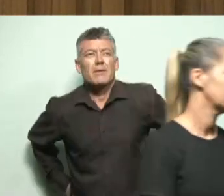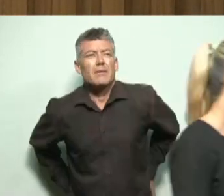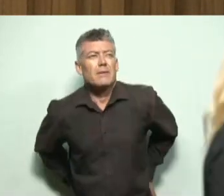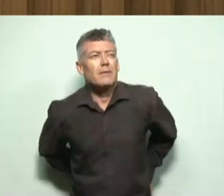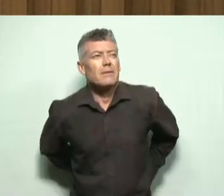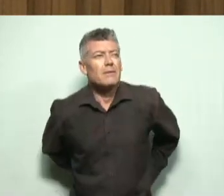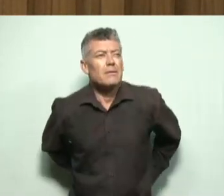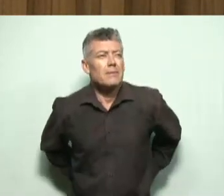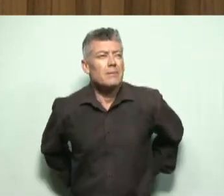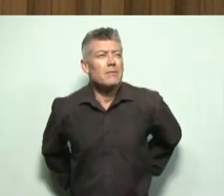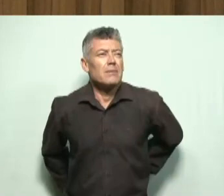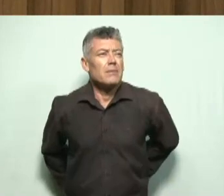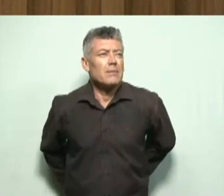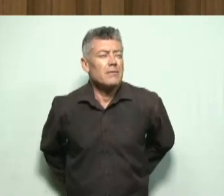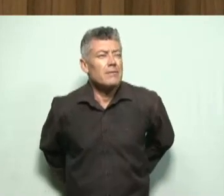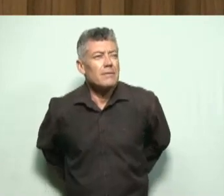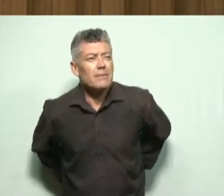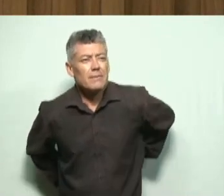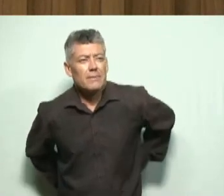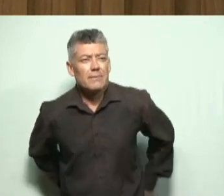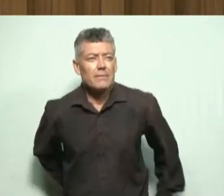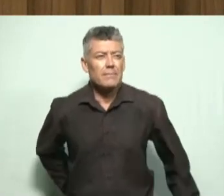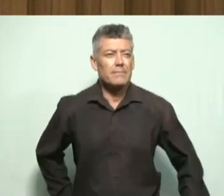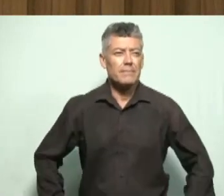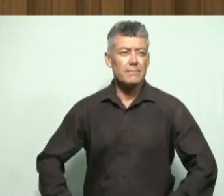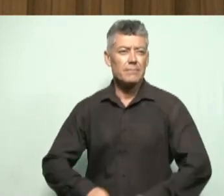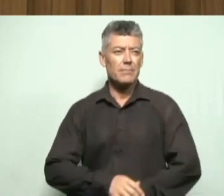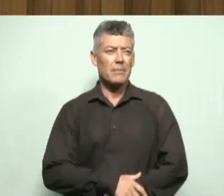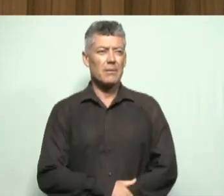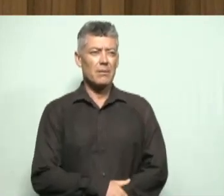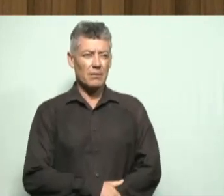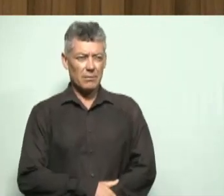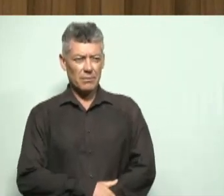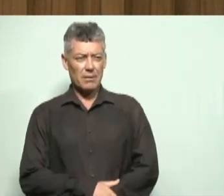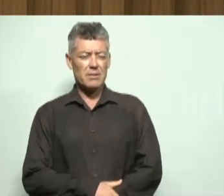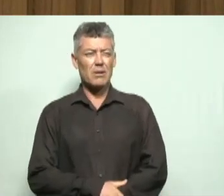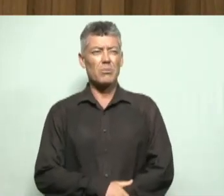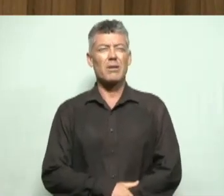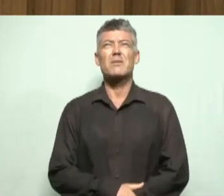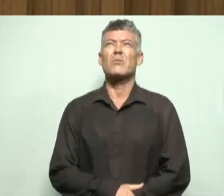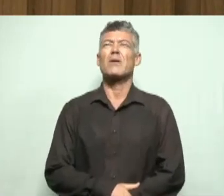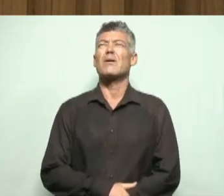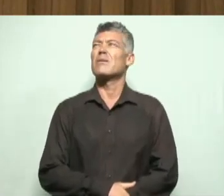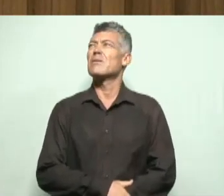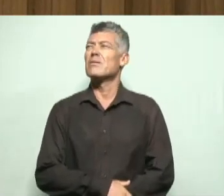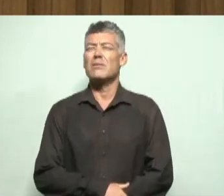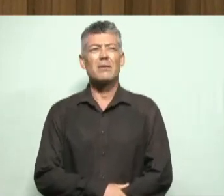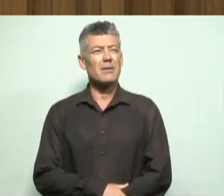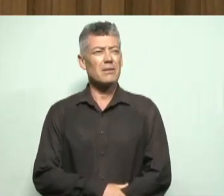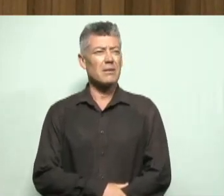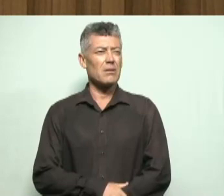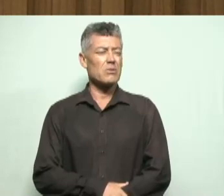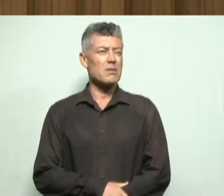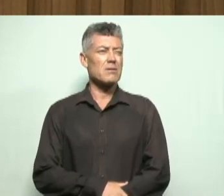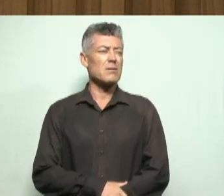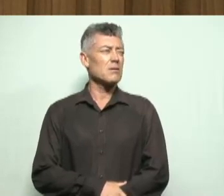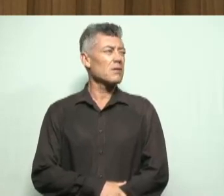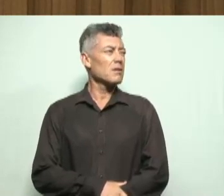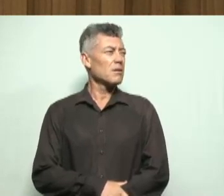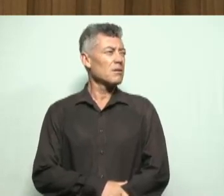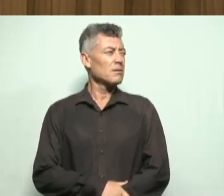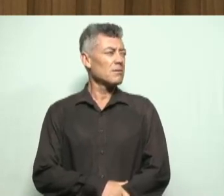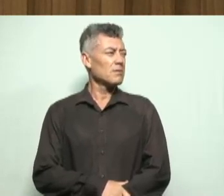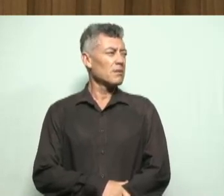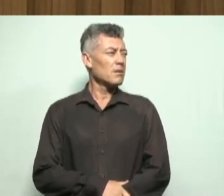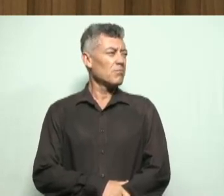Vereadora Ana Paula. Vereador Anderson Lopes. Presente. Haroldo Alves. Presente.